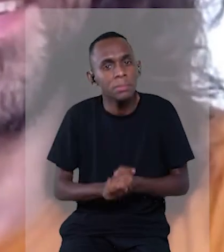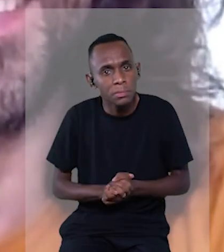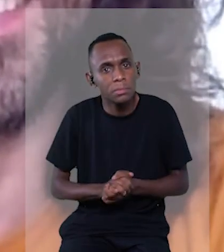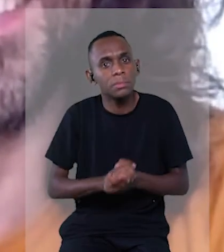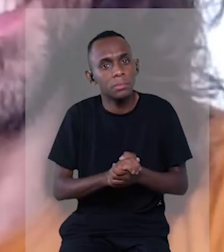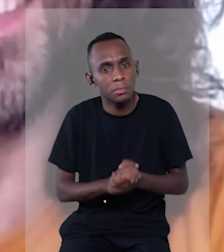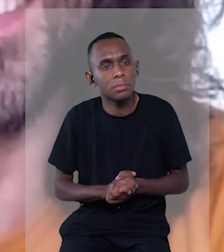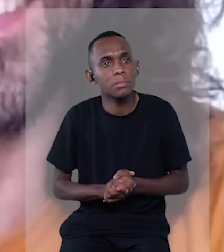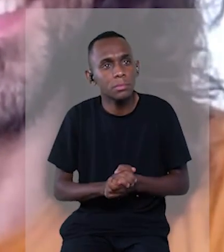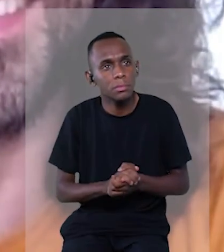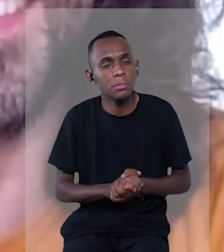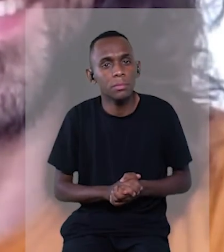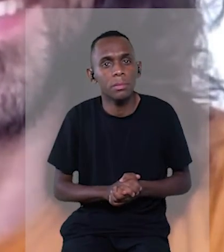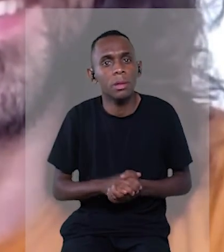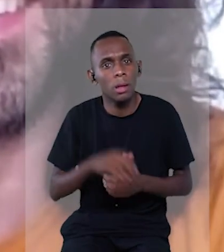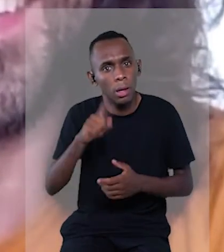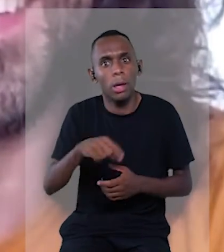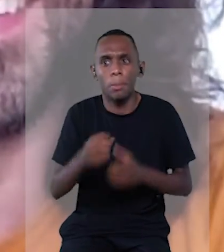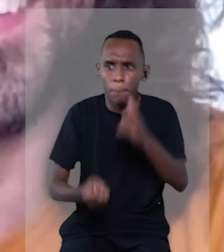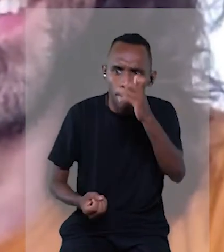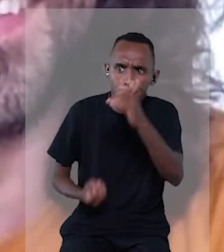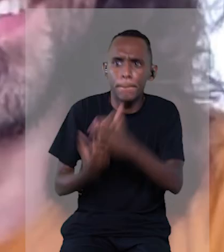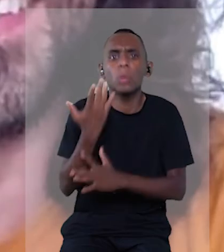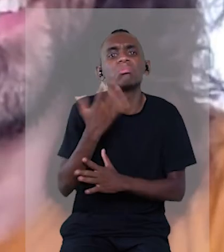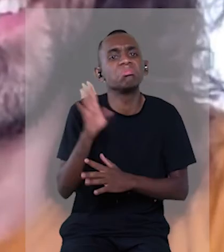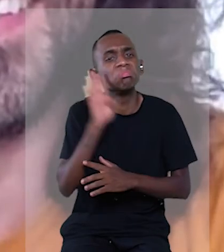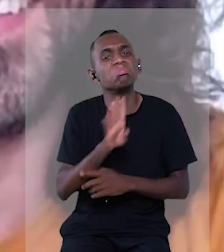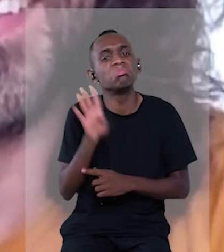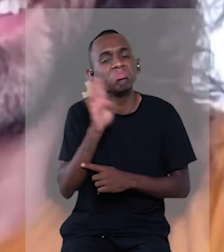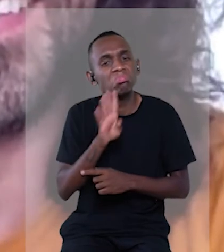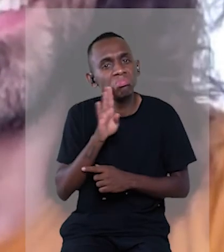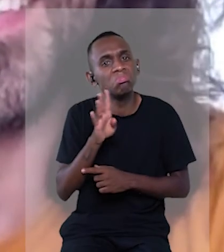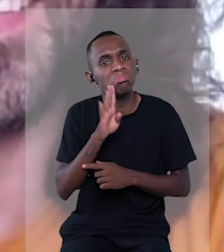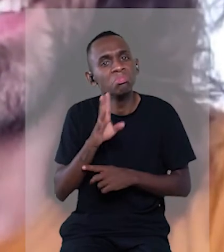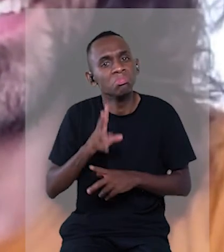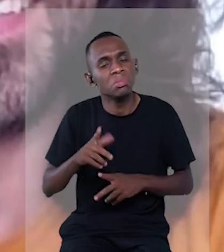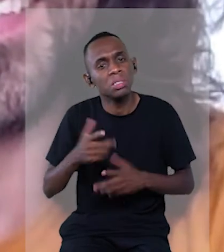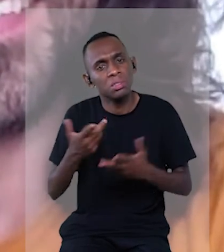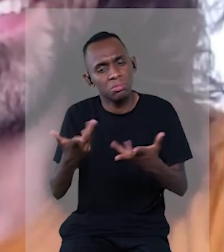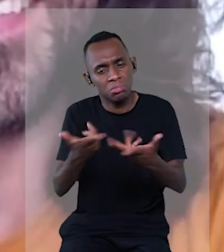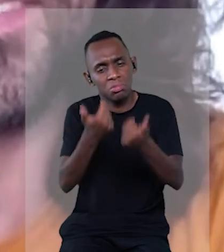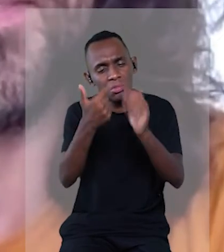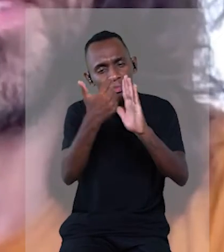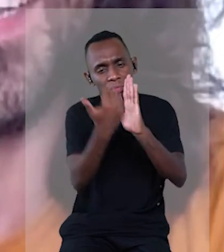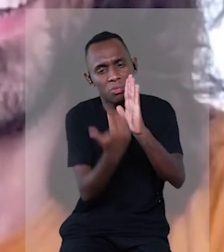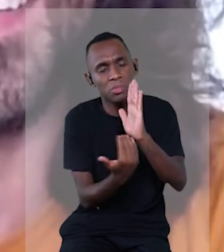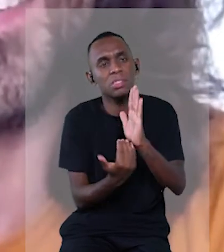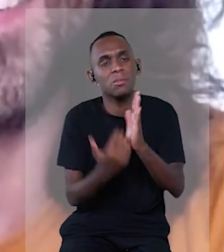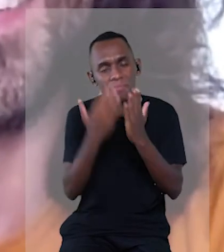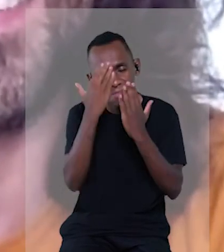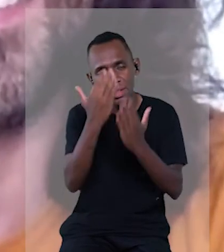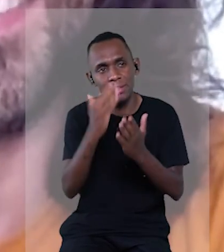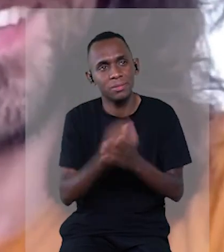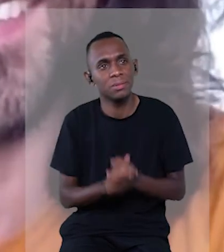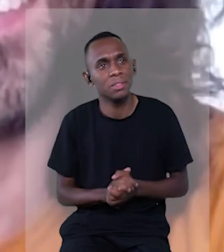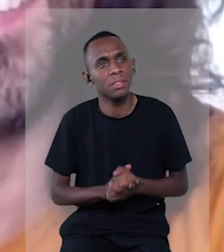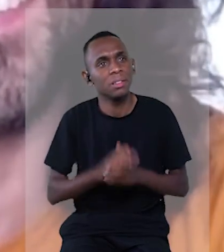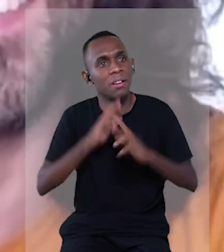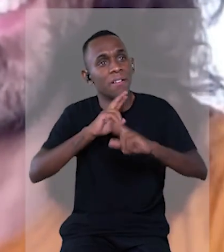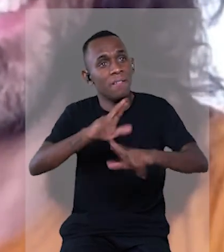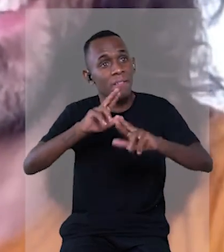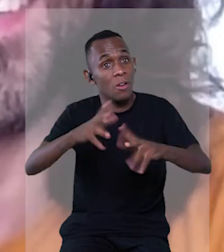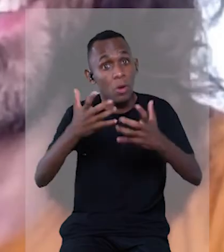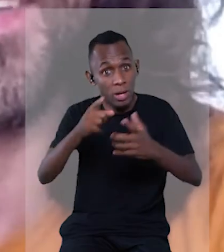pelas redes da Nossa Senhora dos Filmes, que é uma produção bem legal, assim, intensa que vocês fazem. Obrigado, José.